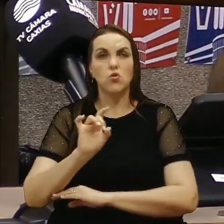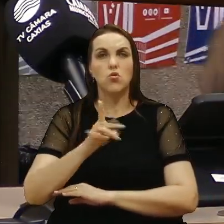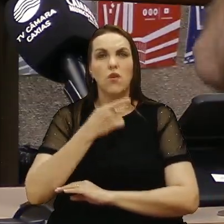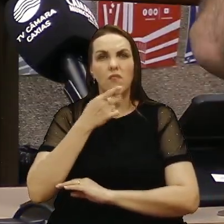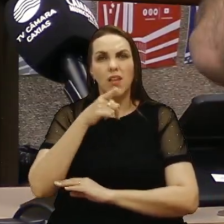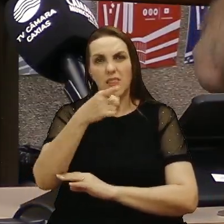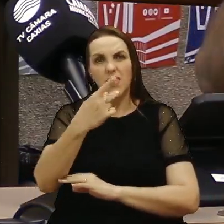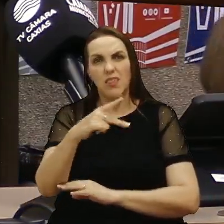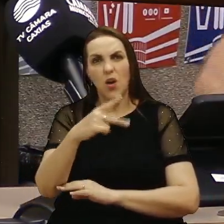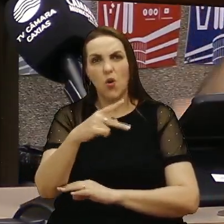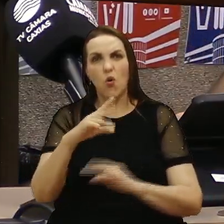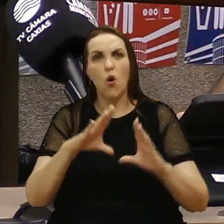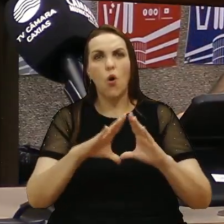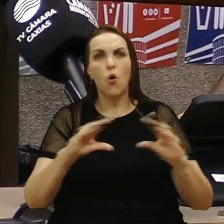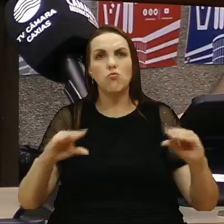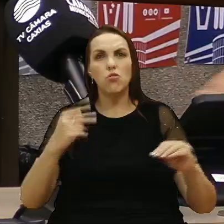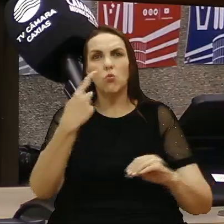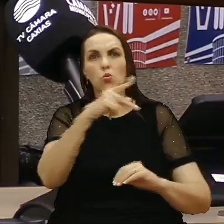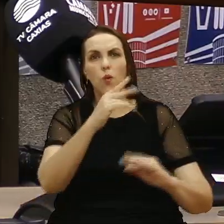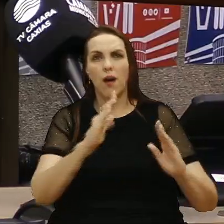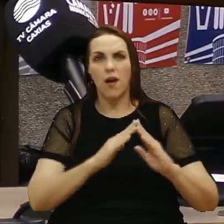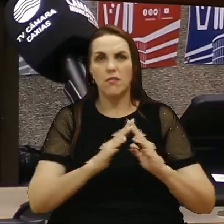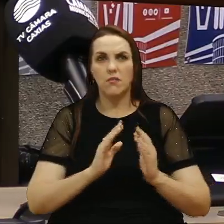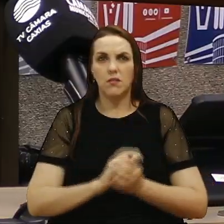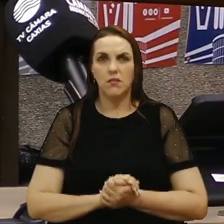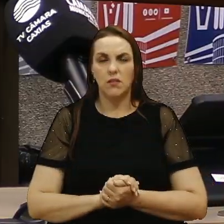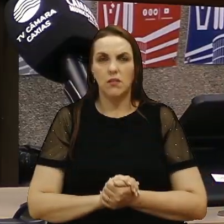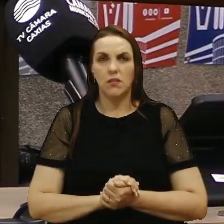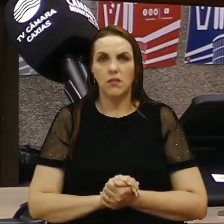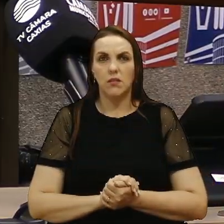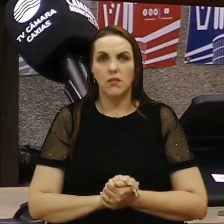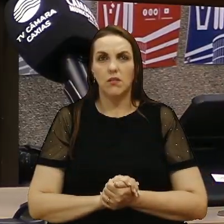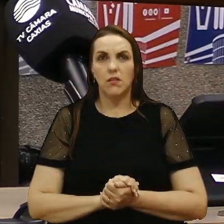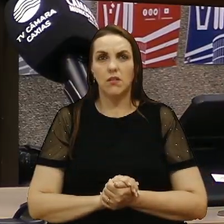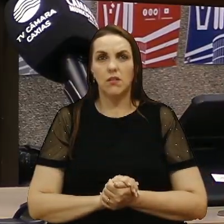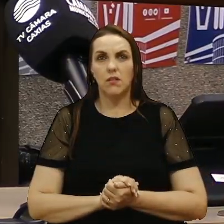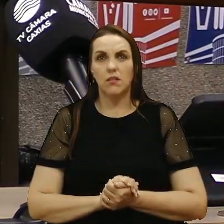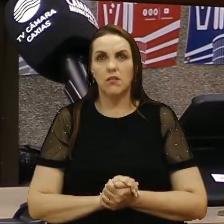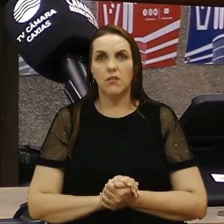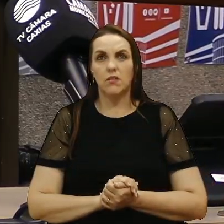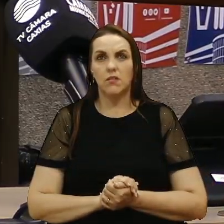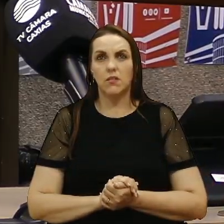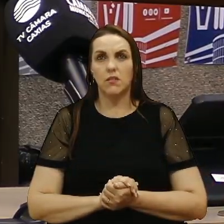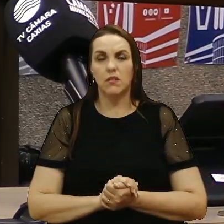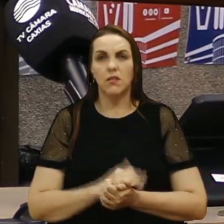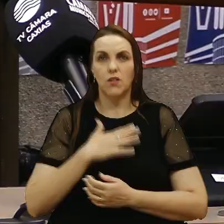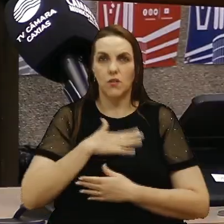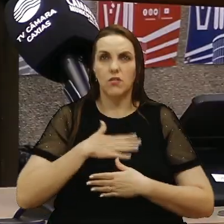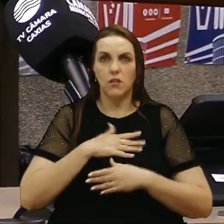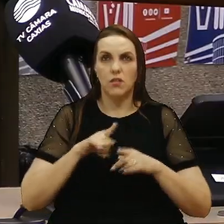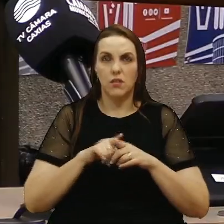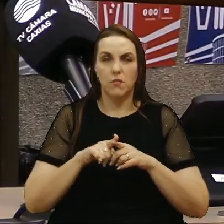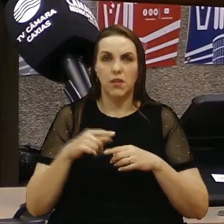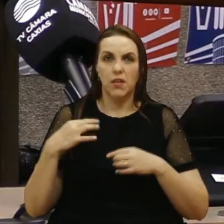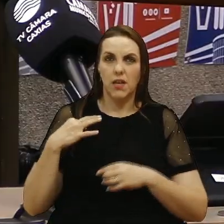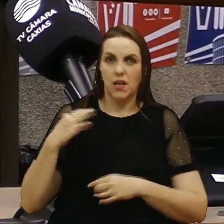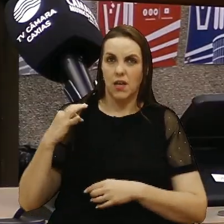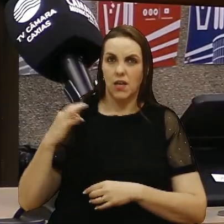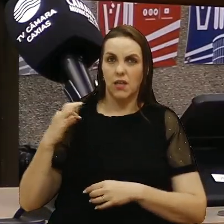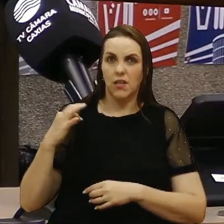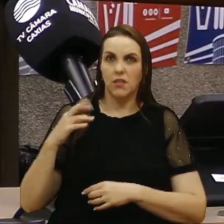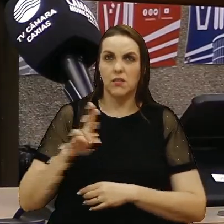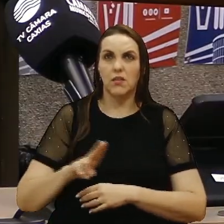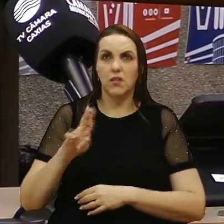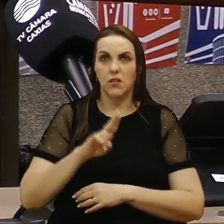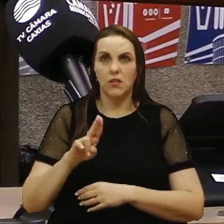preço do colchão que o senhor tem na sua casa. Outro ponto, eu gostaria também, essa camisa que eu estou carregando aqui, sabe